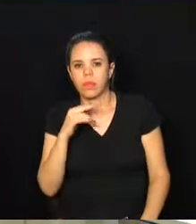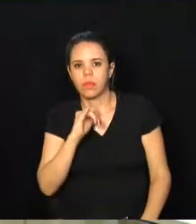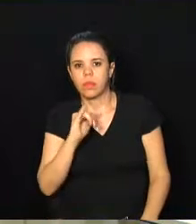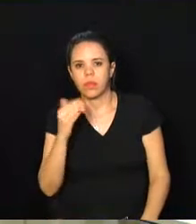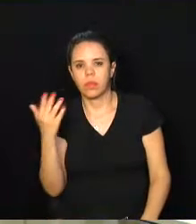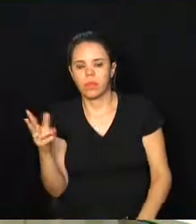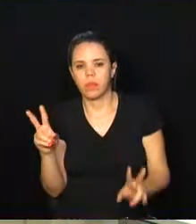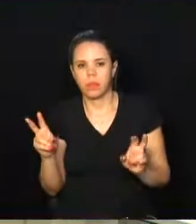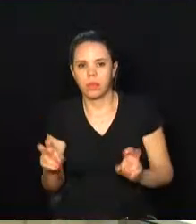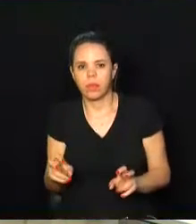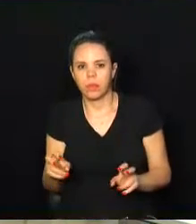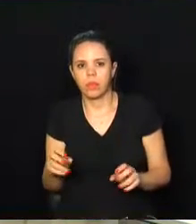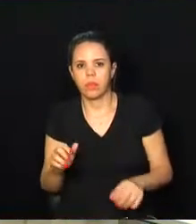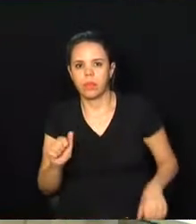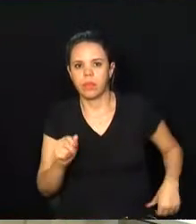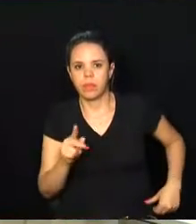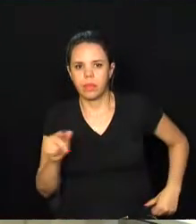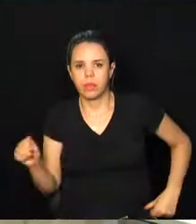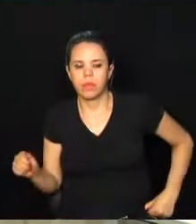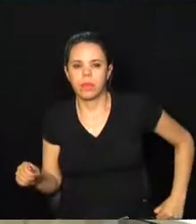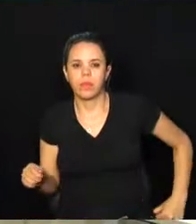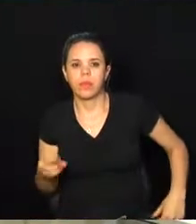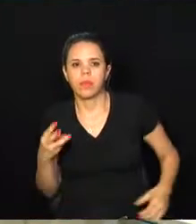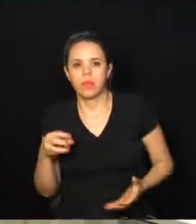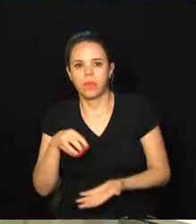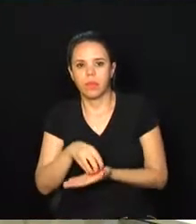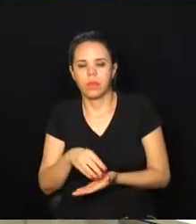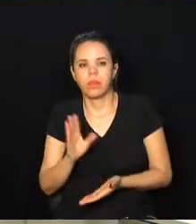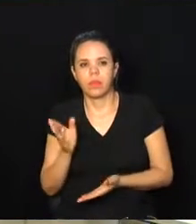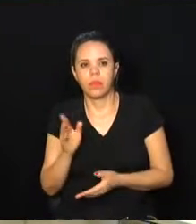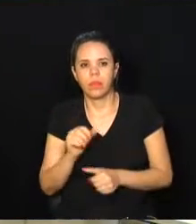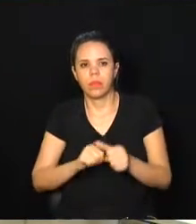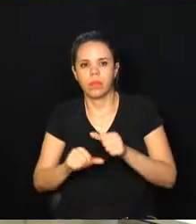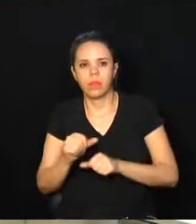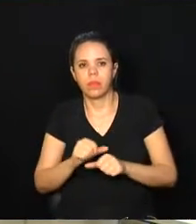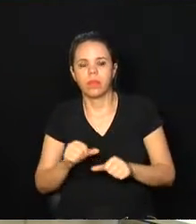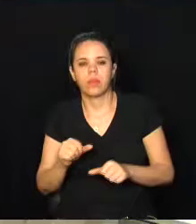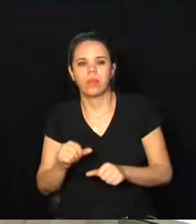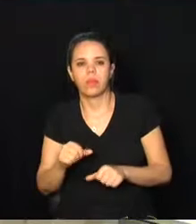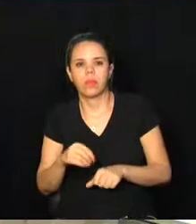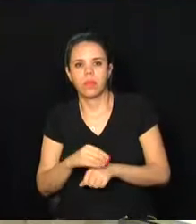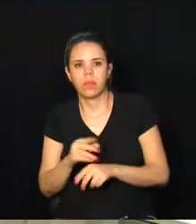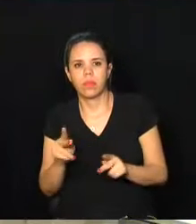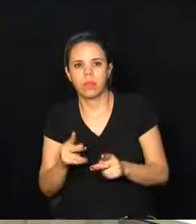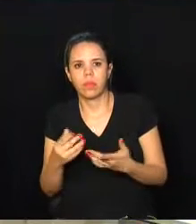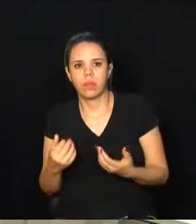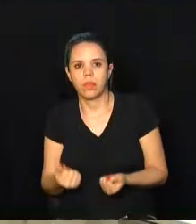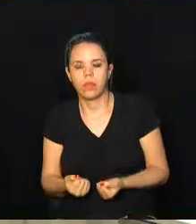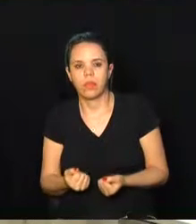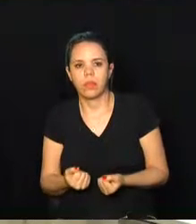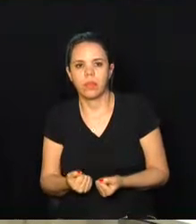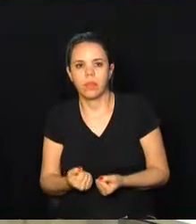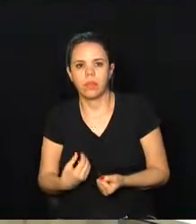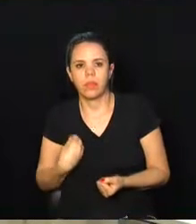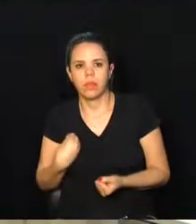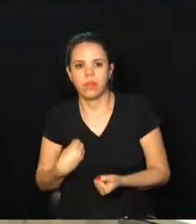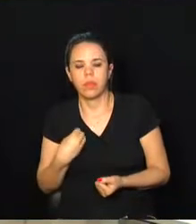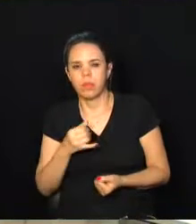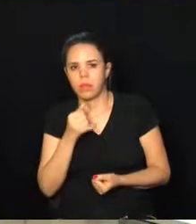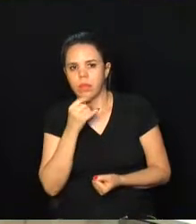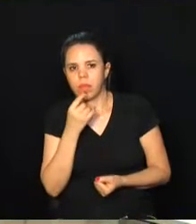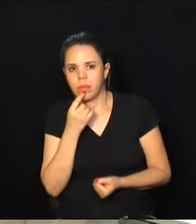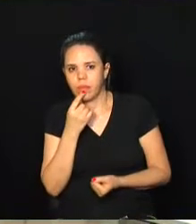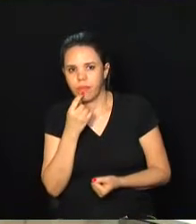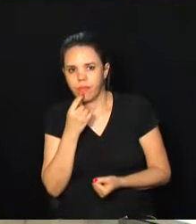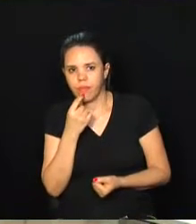em relação à APA e o 3º pavimento. Isso já está pacificado lá e está em vias